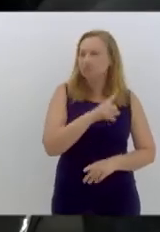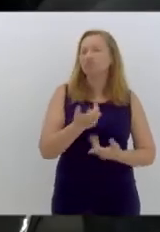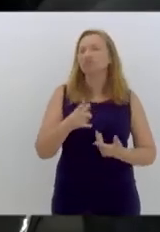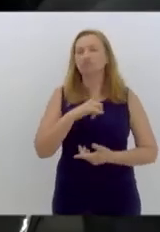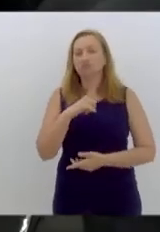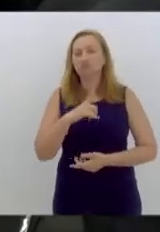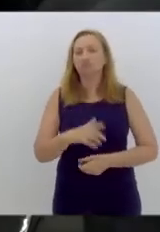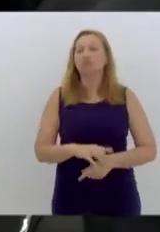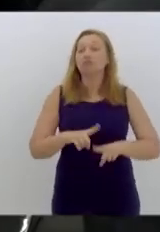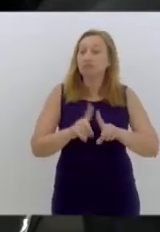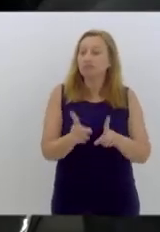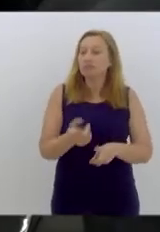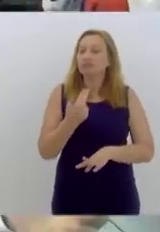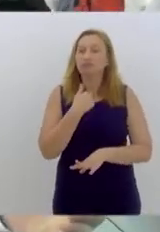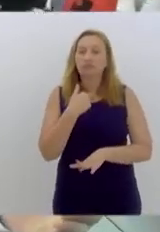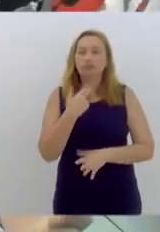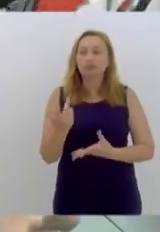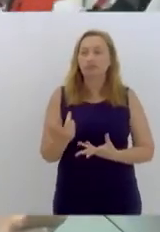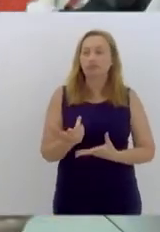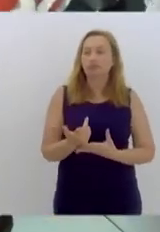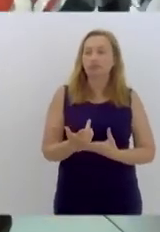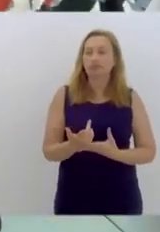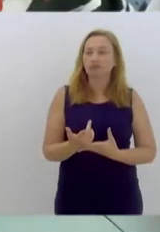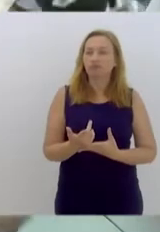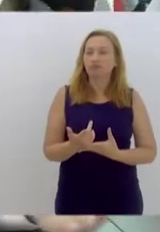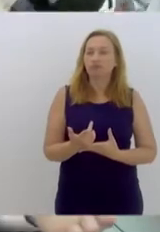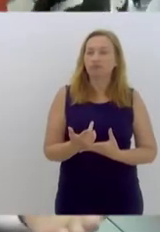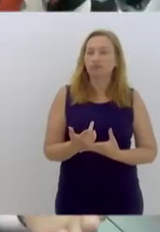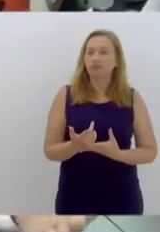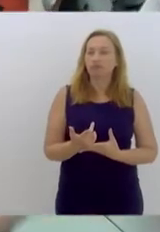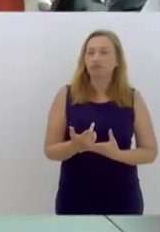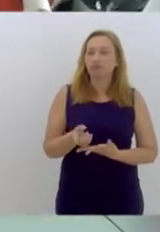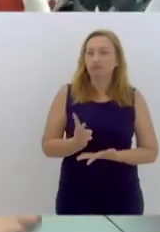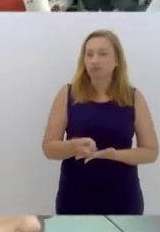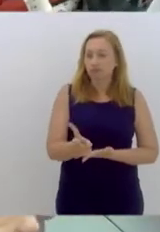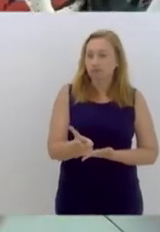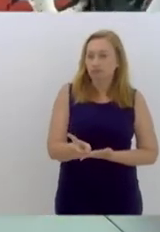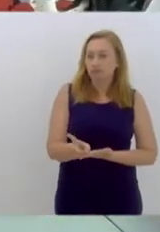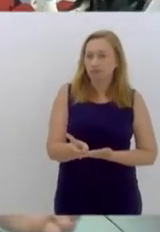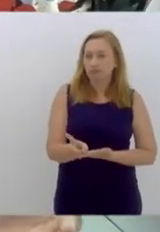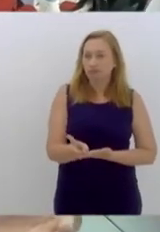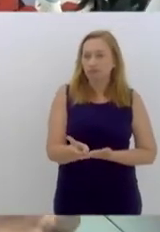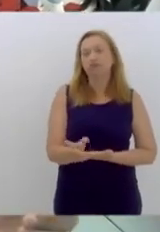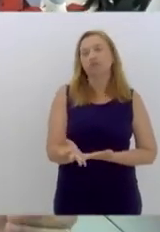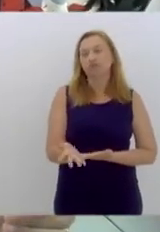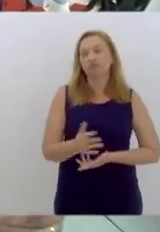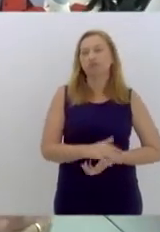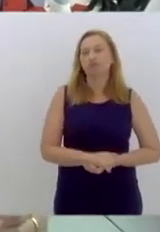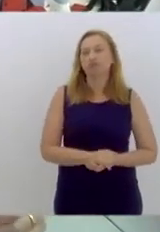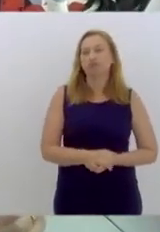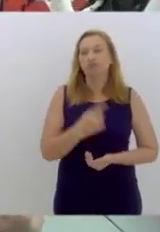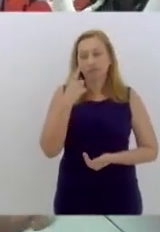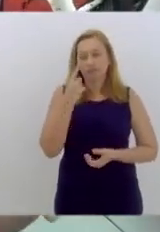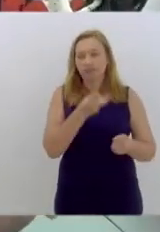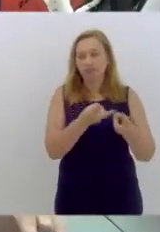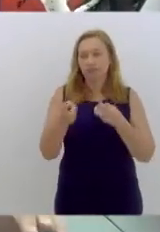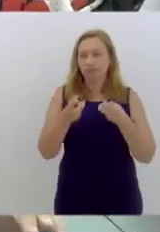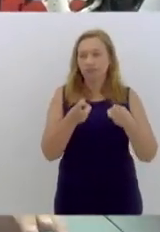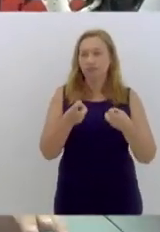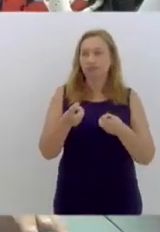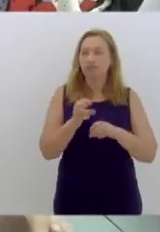acontecendo, mas que não podem servir de escusas permanentes para uma deterioração que a gente vem observando na